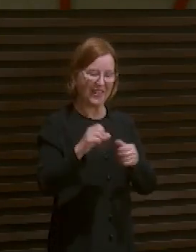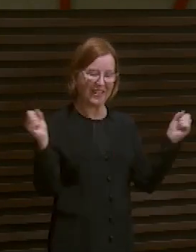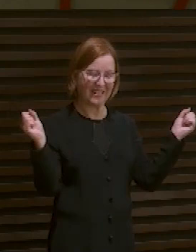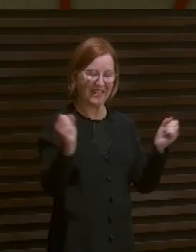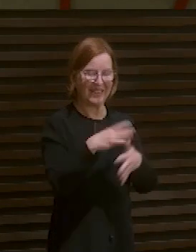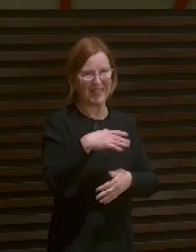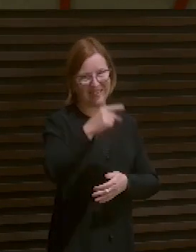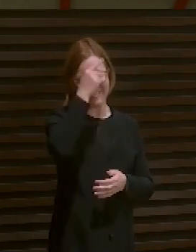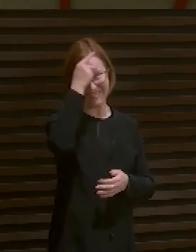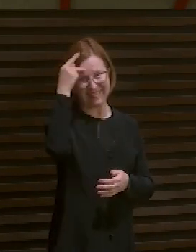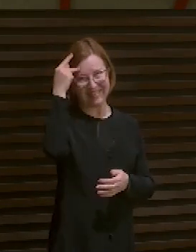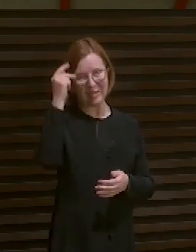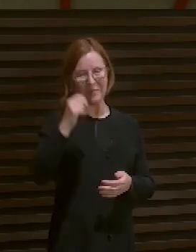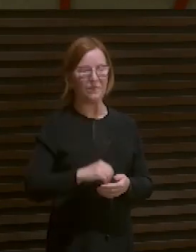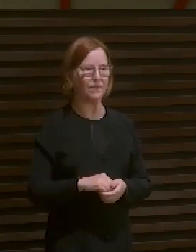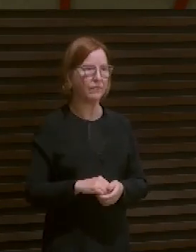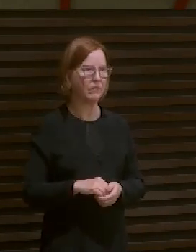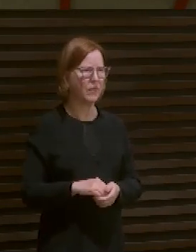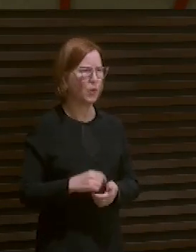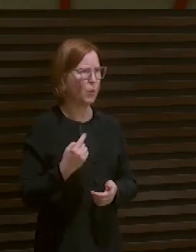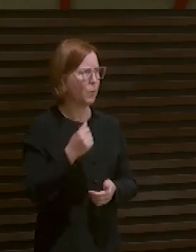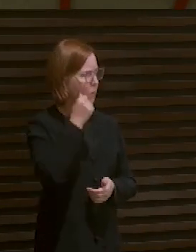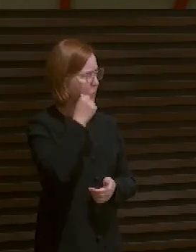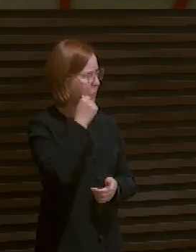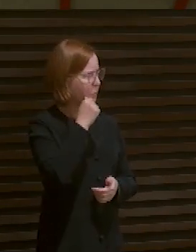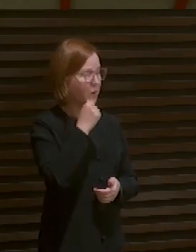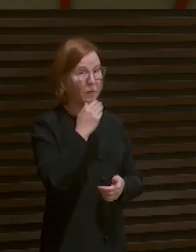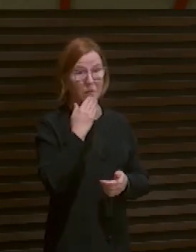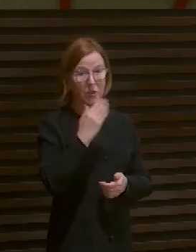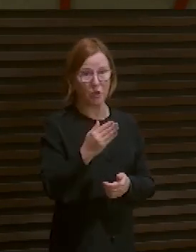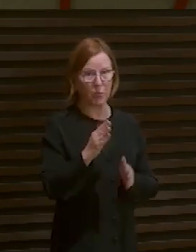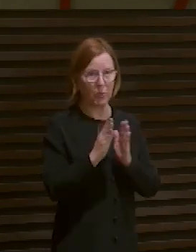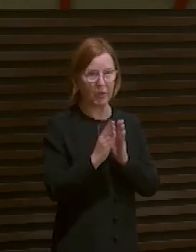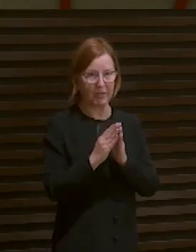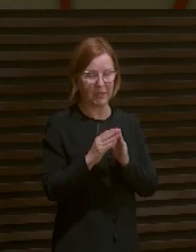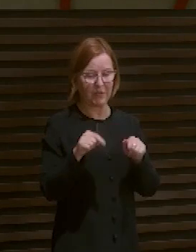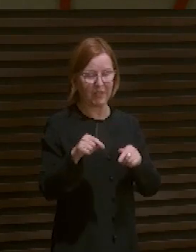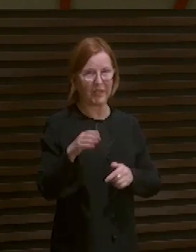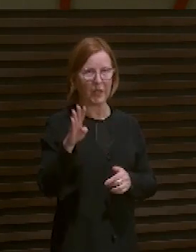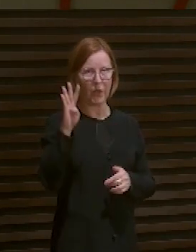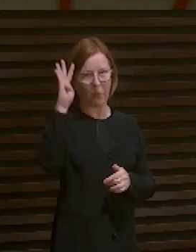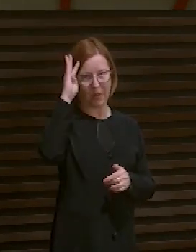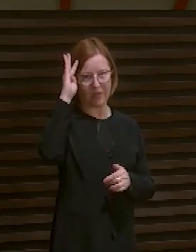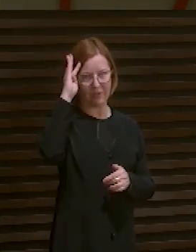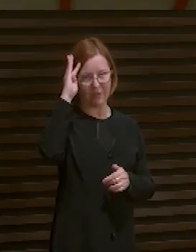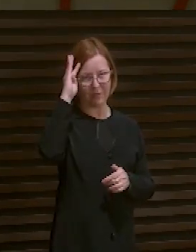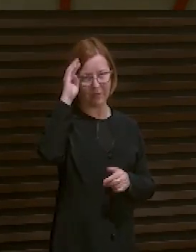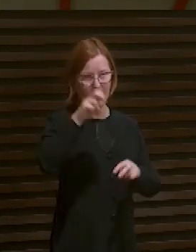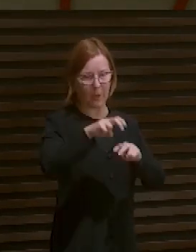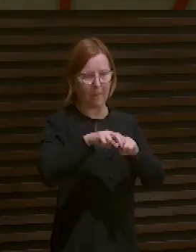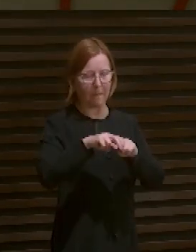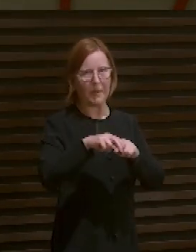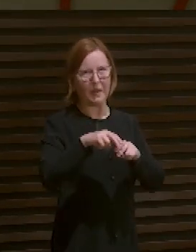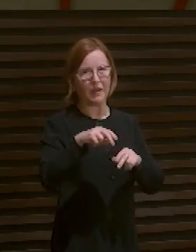criaturas. Uma senhora que pedia oração aqui nas quartas-feiras, pela família dela,